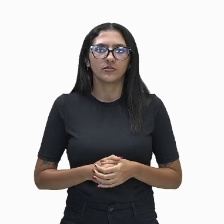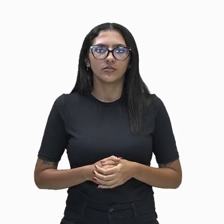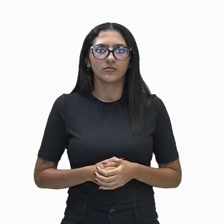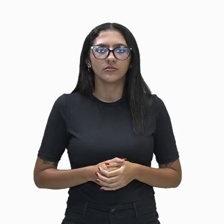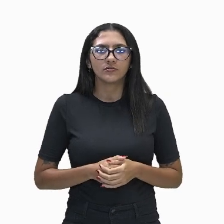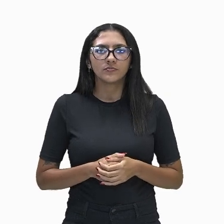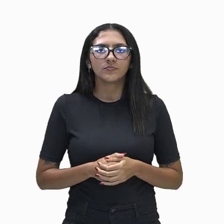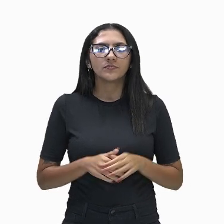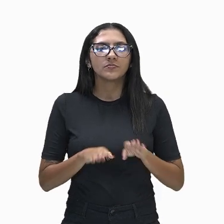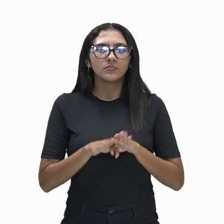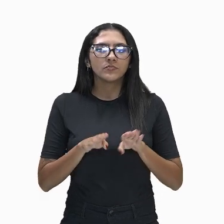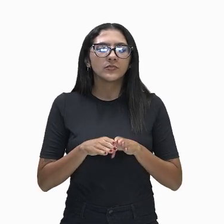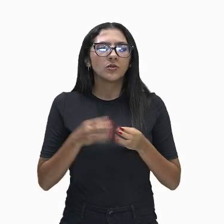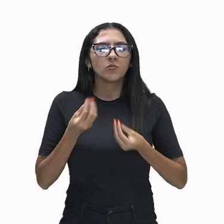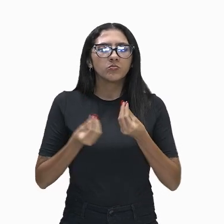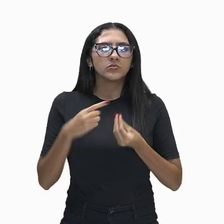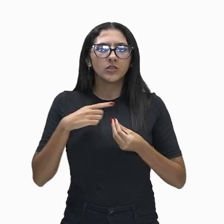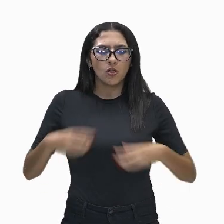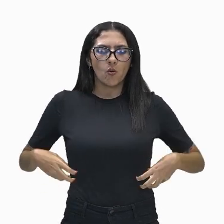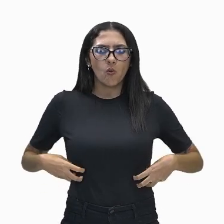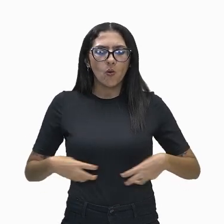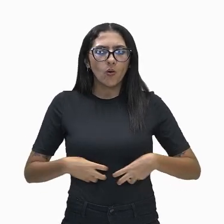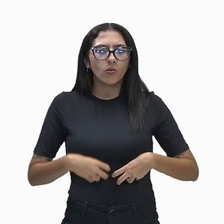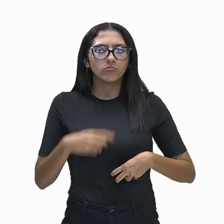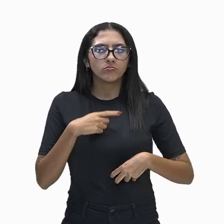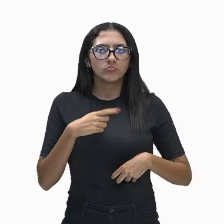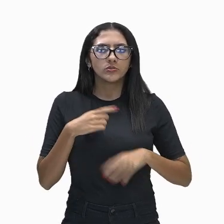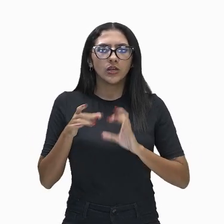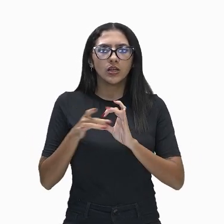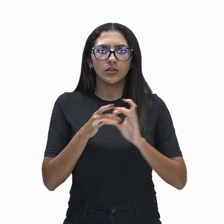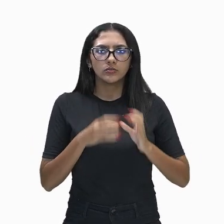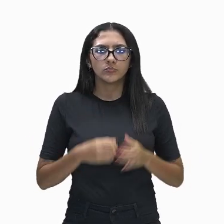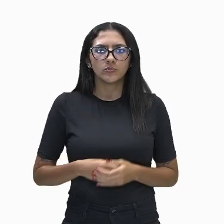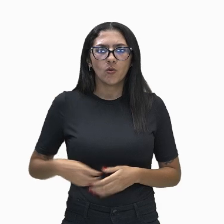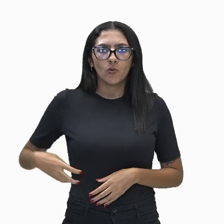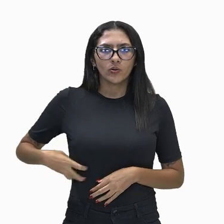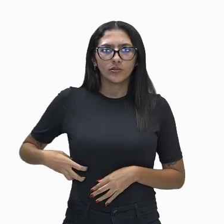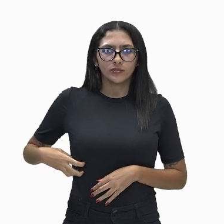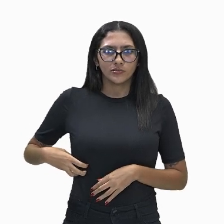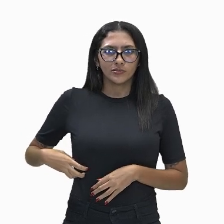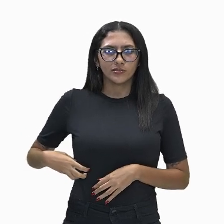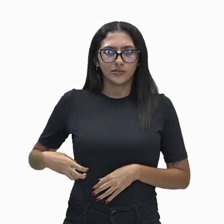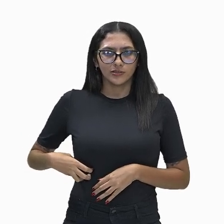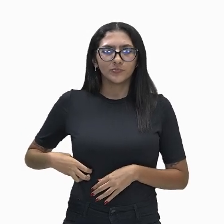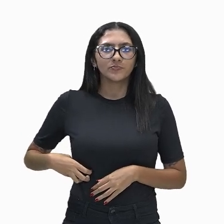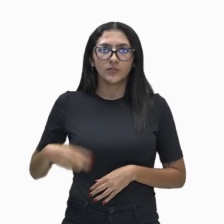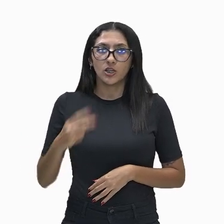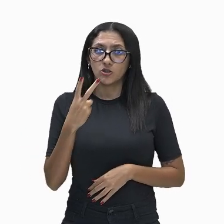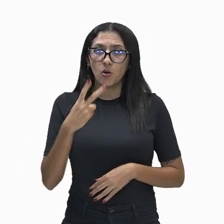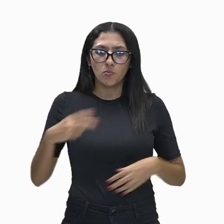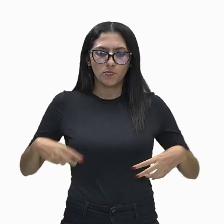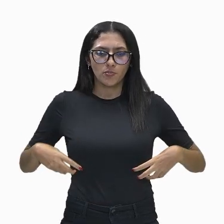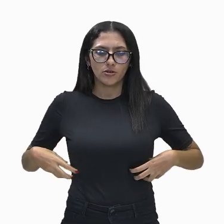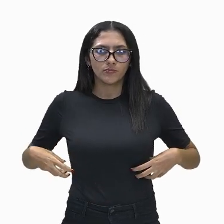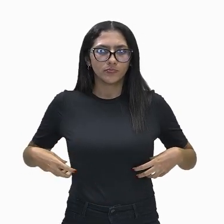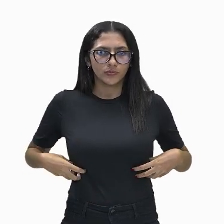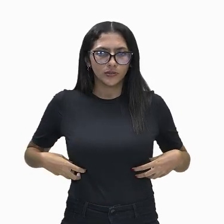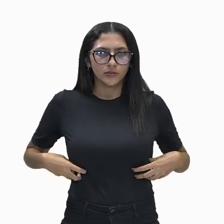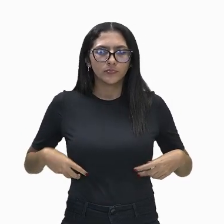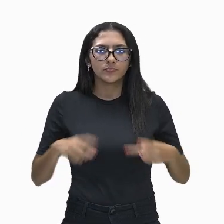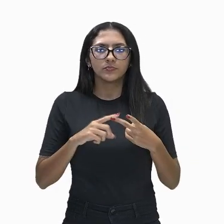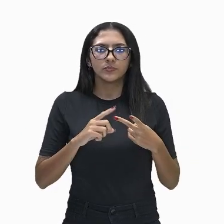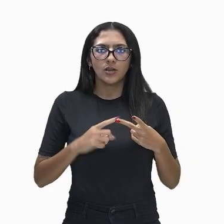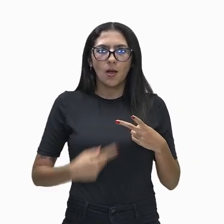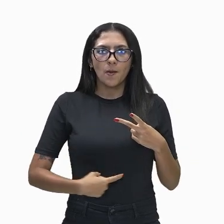Os órgãos envolvidos nessa função são os rins, nós temos 2 rins, a